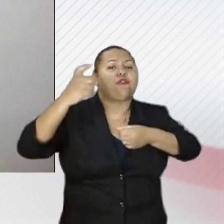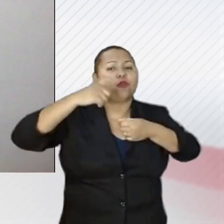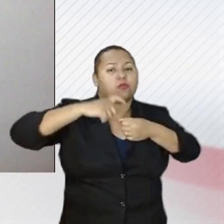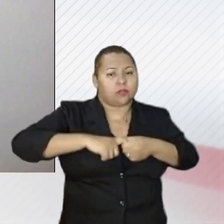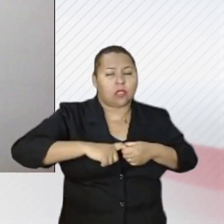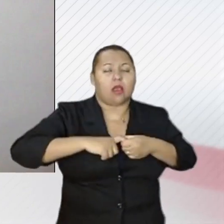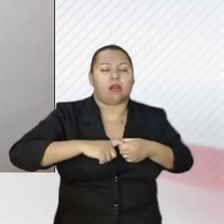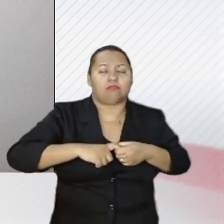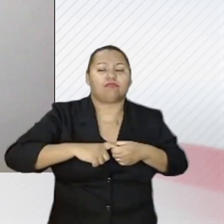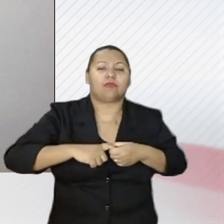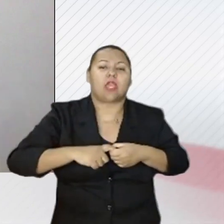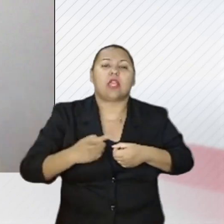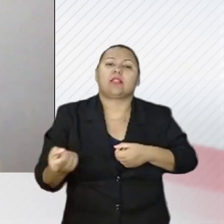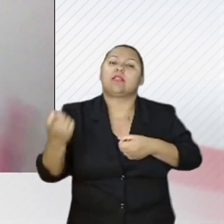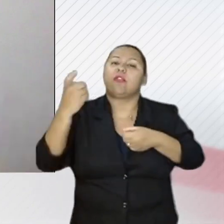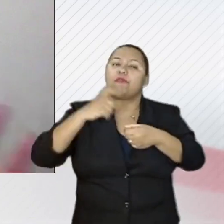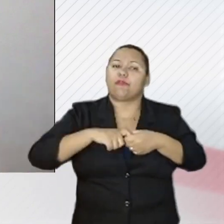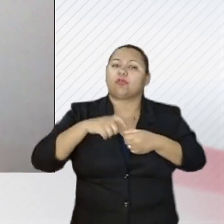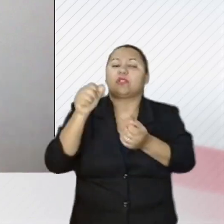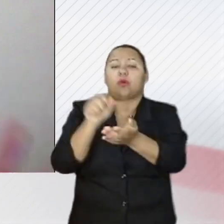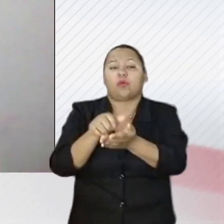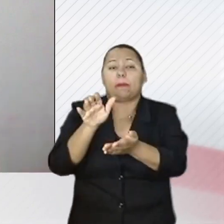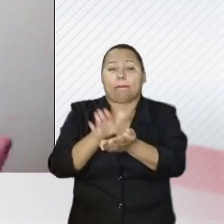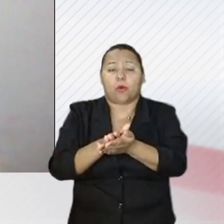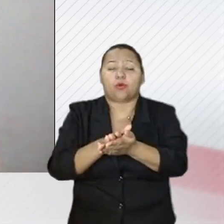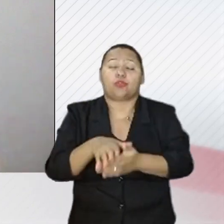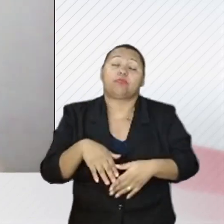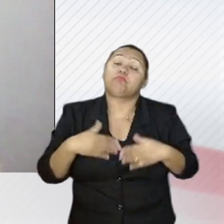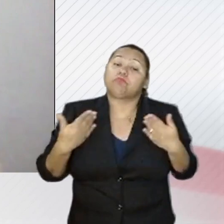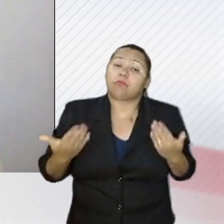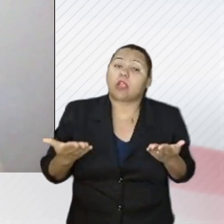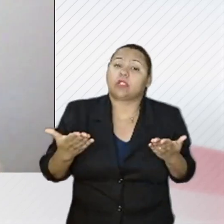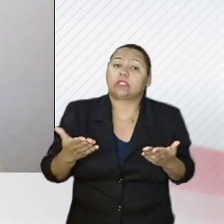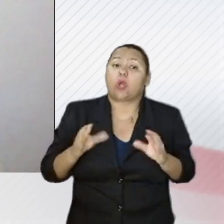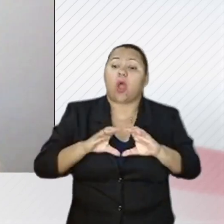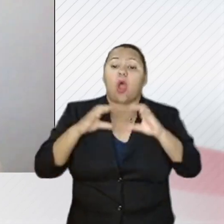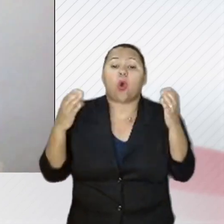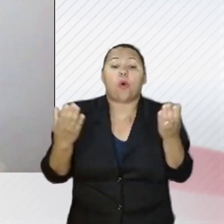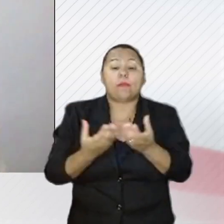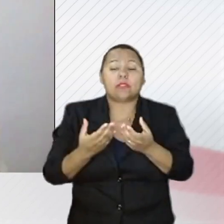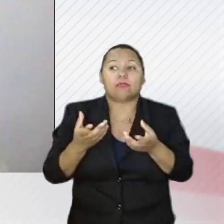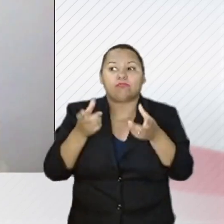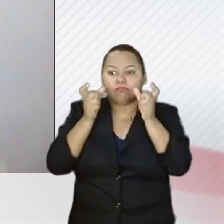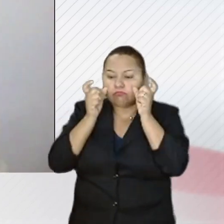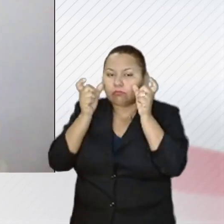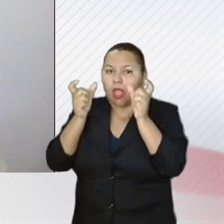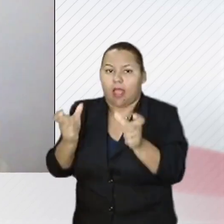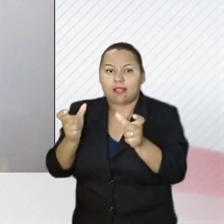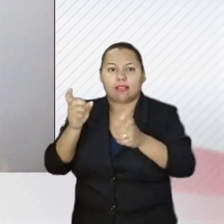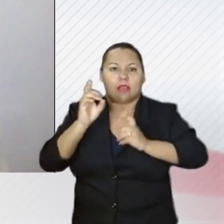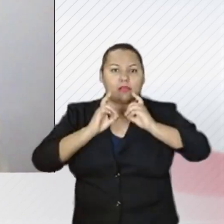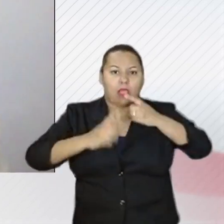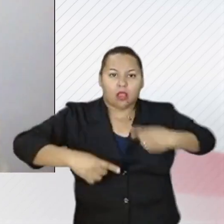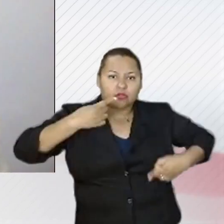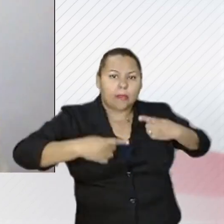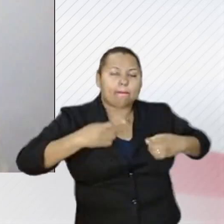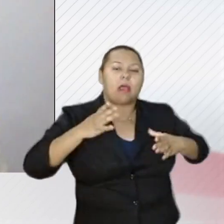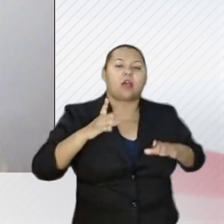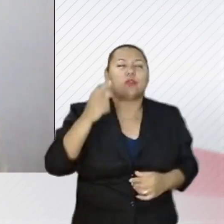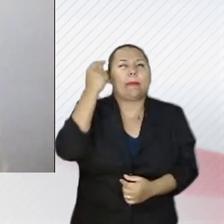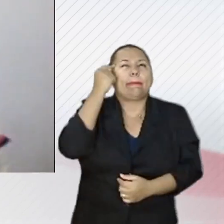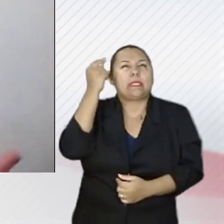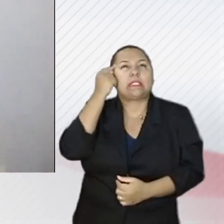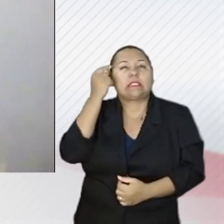devolução. E acho que é isso, a comissão está atenta a esse debate, está vendo formas de pensar